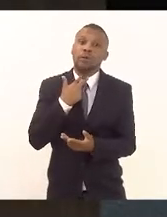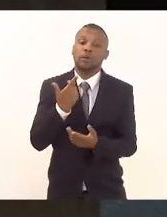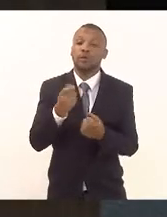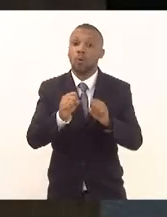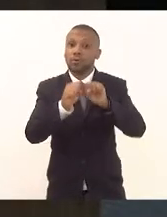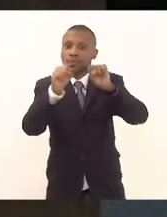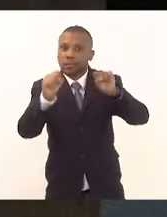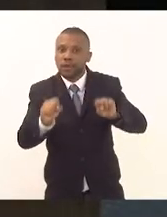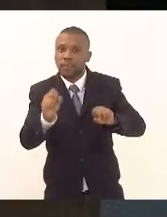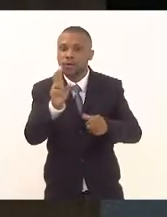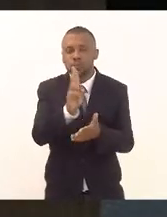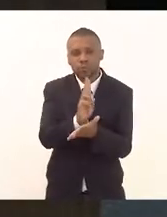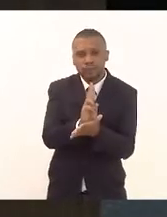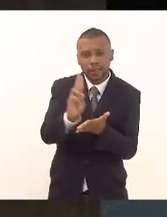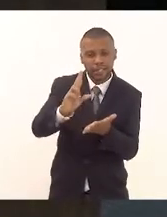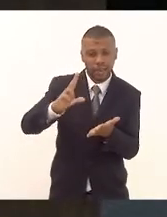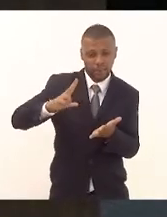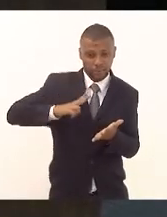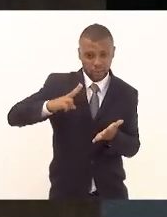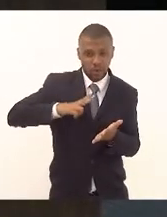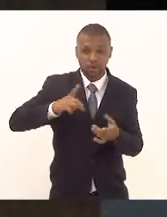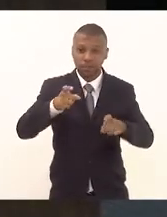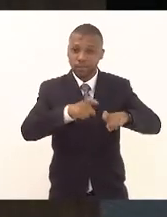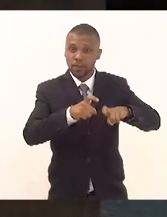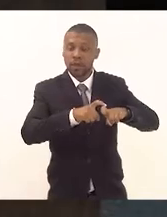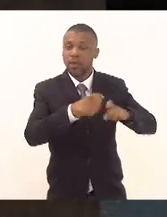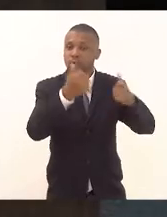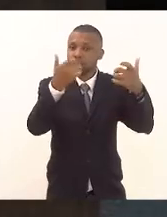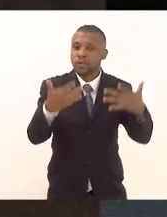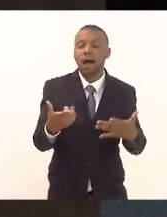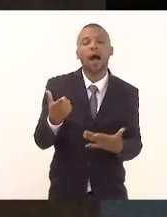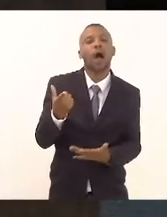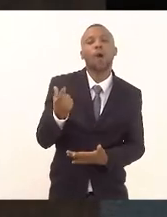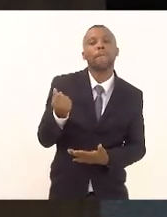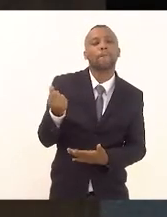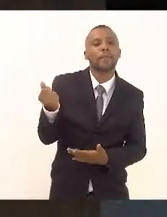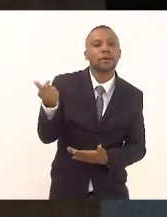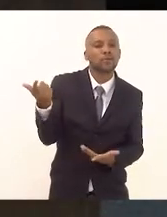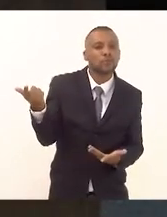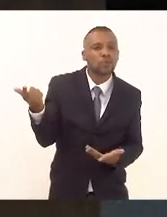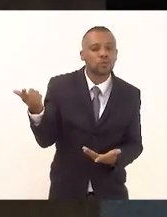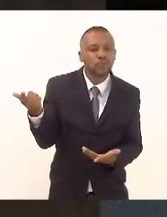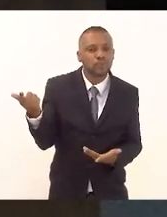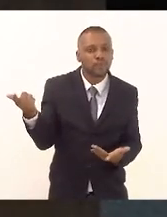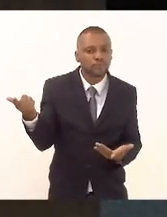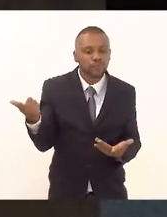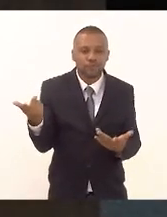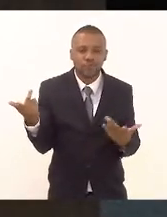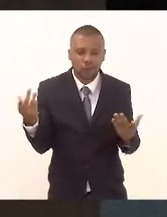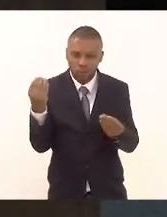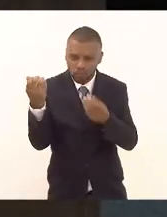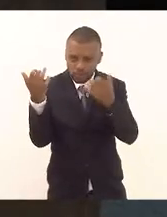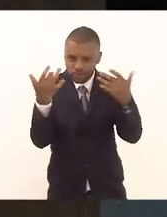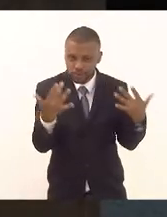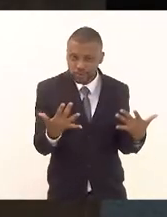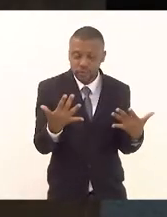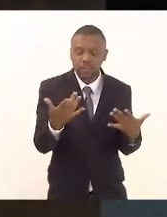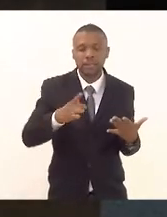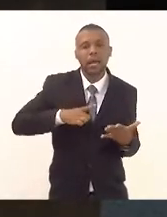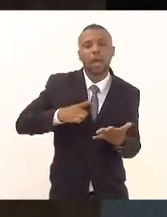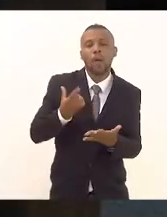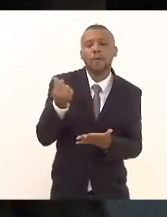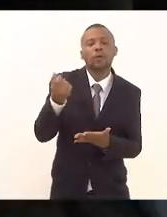universidade de medicina particular estipular um preço, senhor presidente, deputada Renata Souza, estipular um